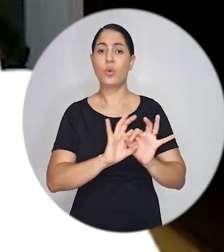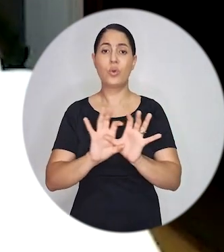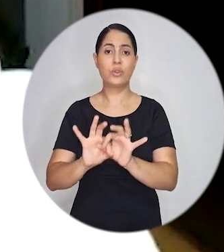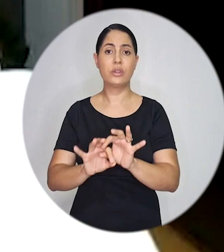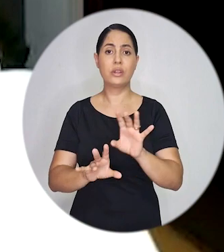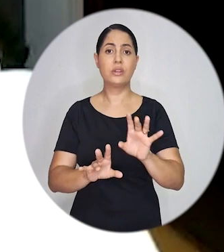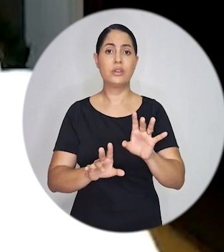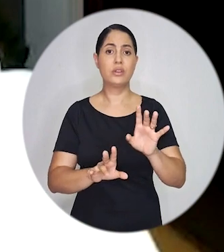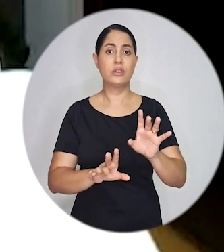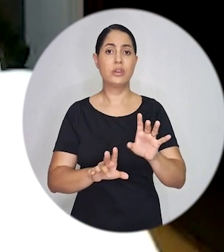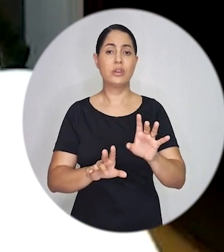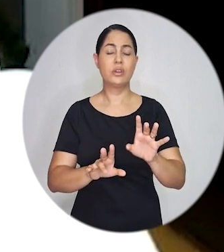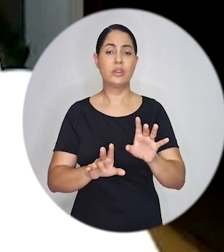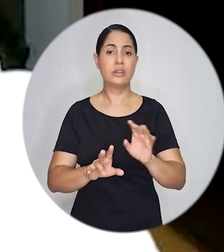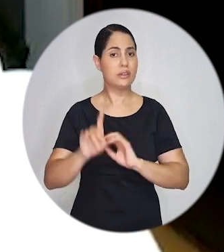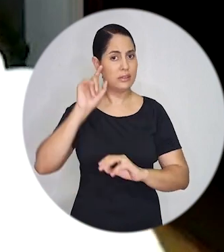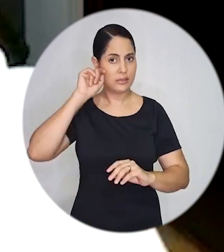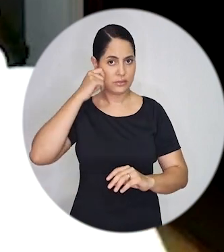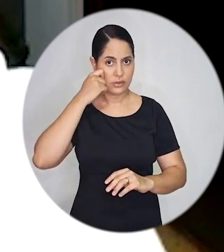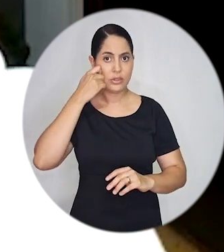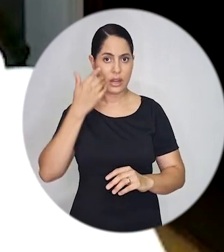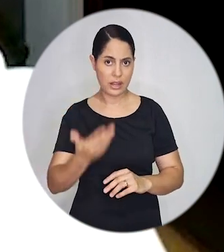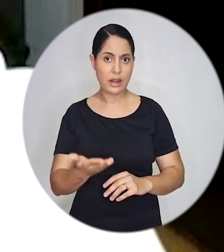em relação à população negra,